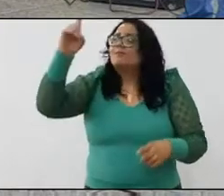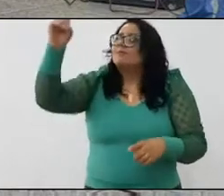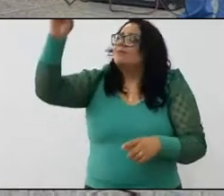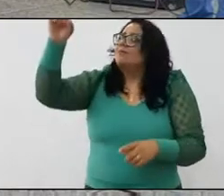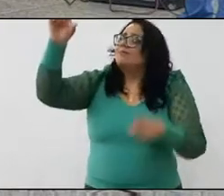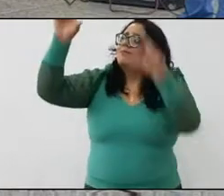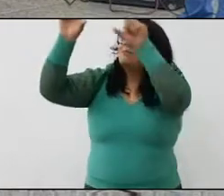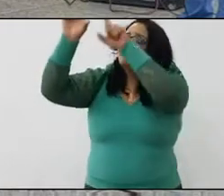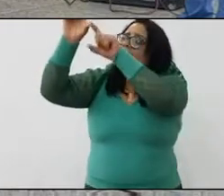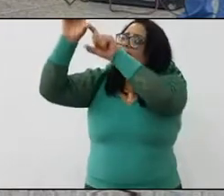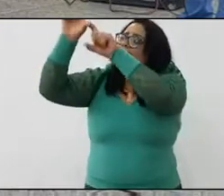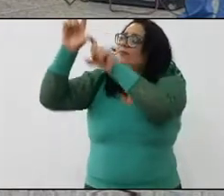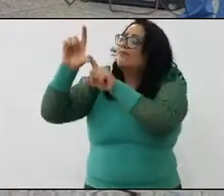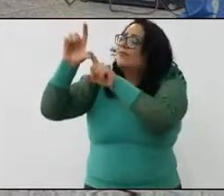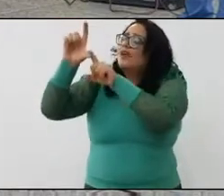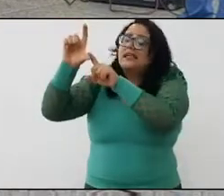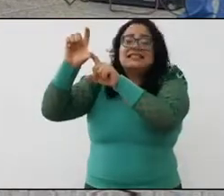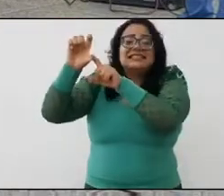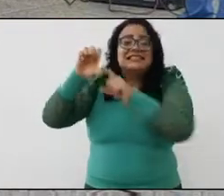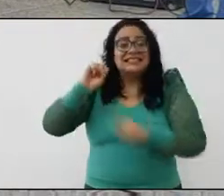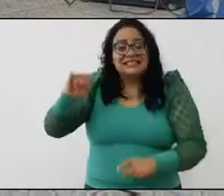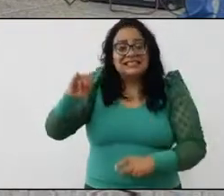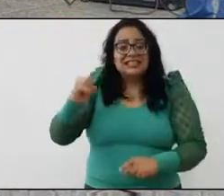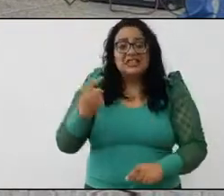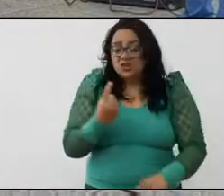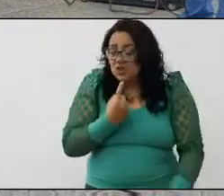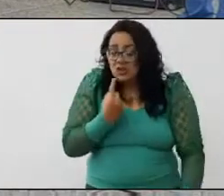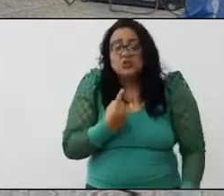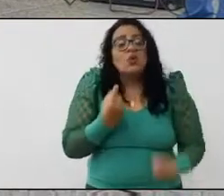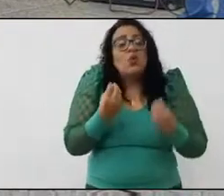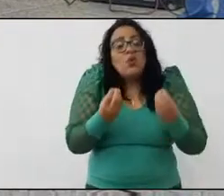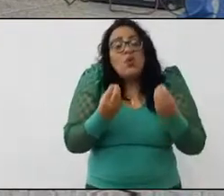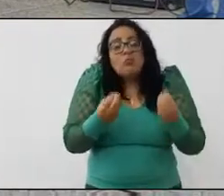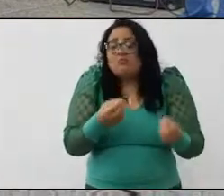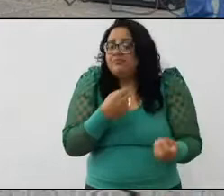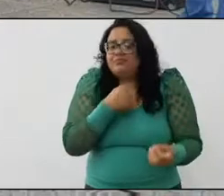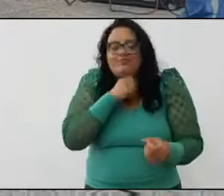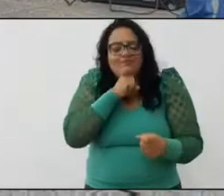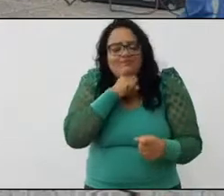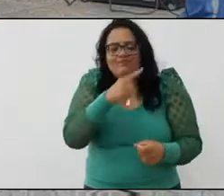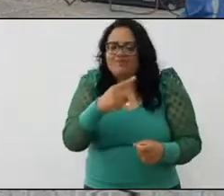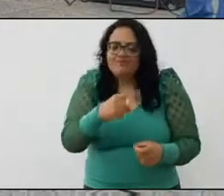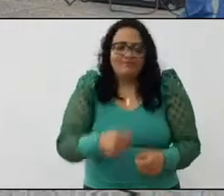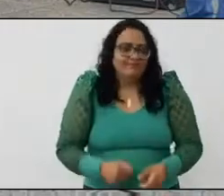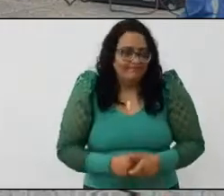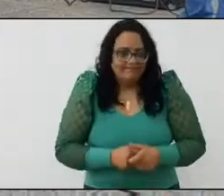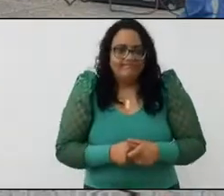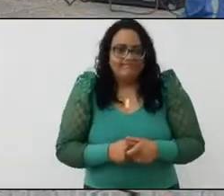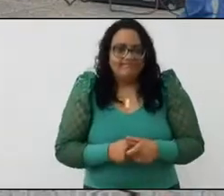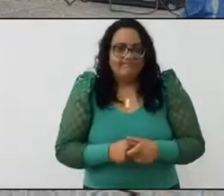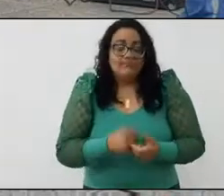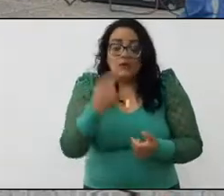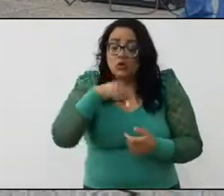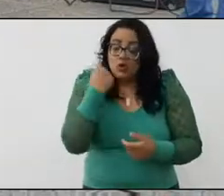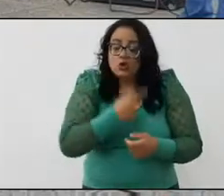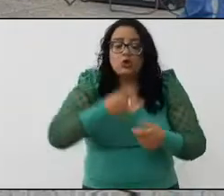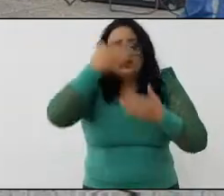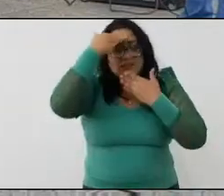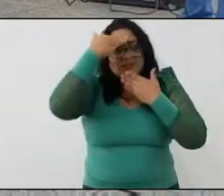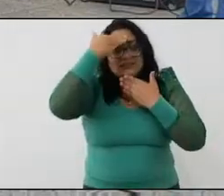Senhor, sem o Senhor nada nós podemos fazer. Ó Deus, confiados na Tua